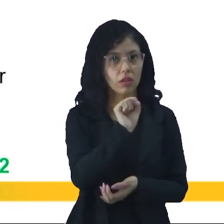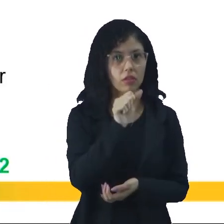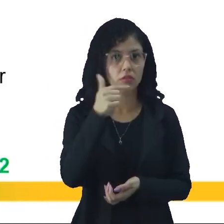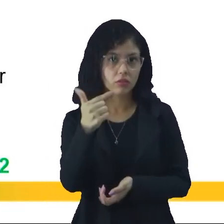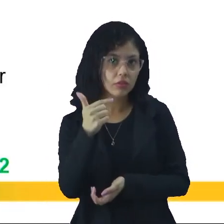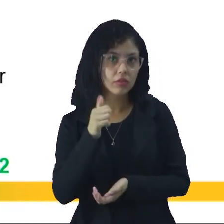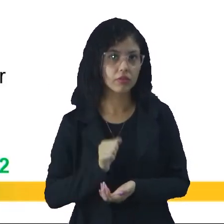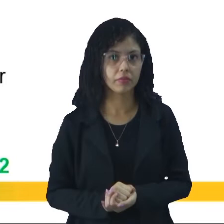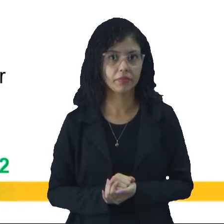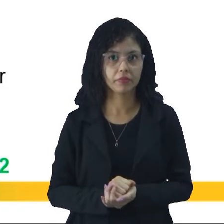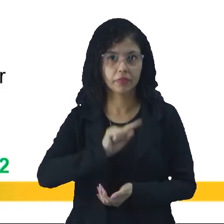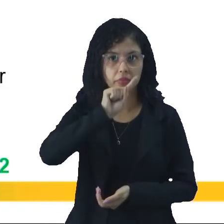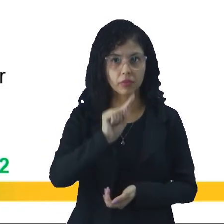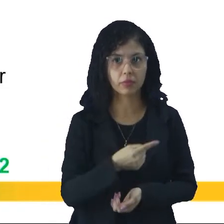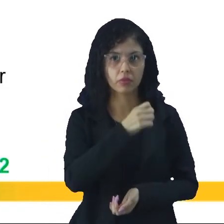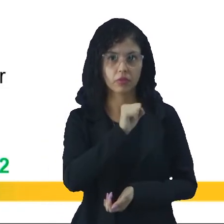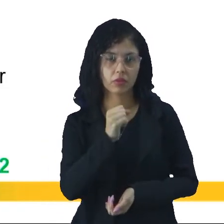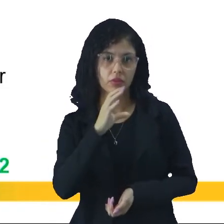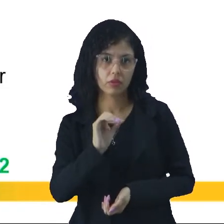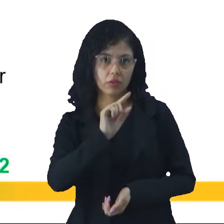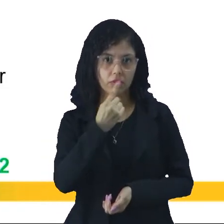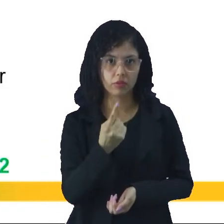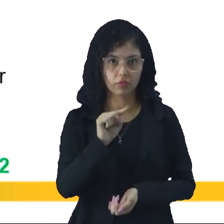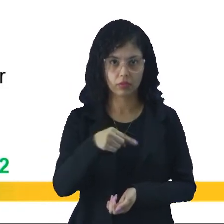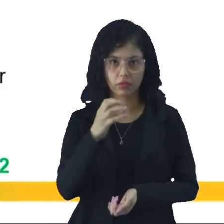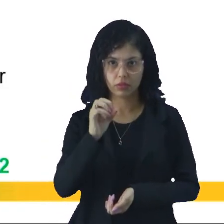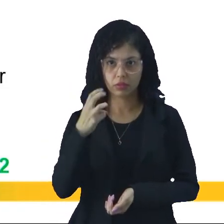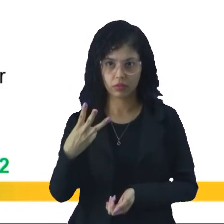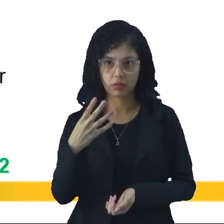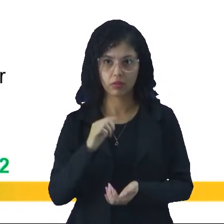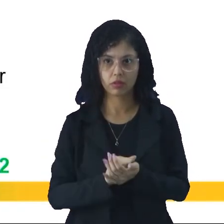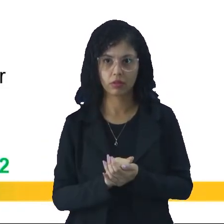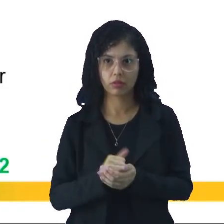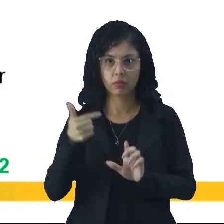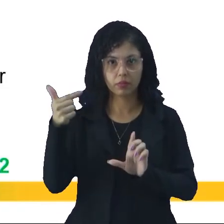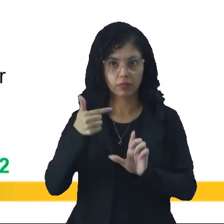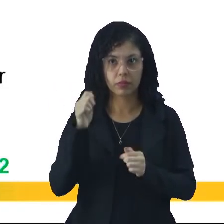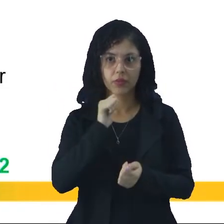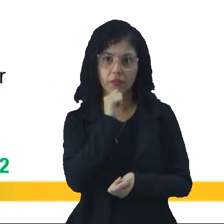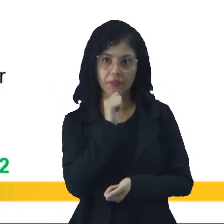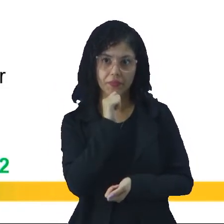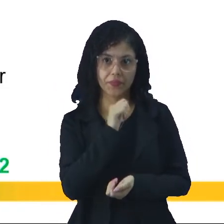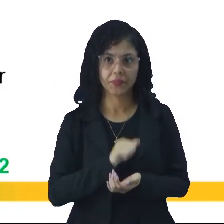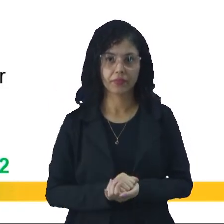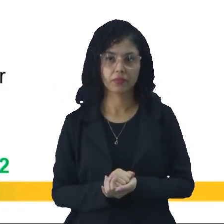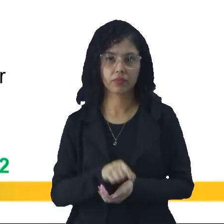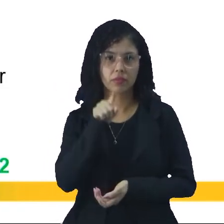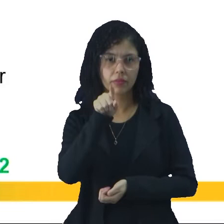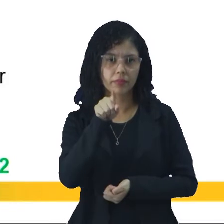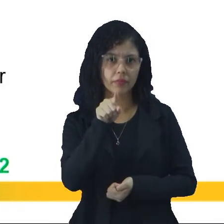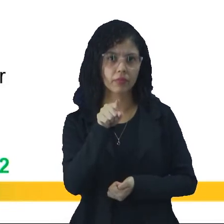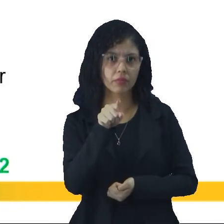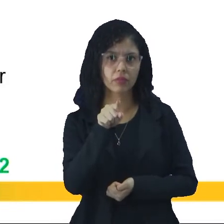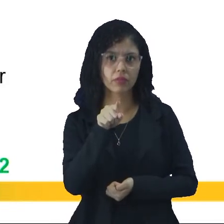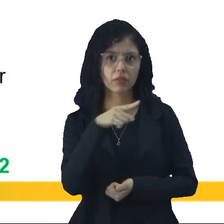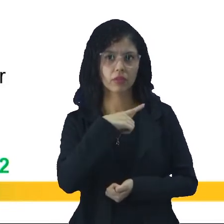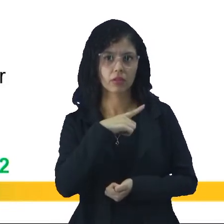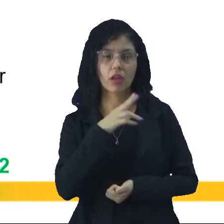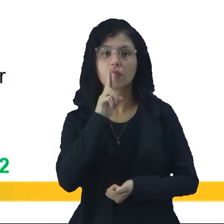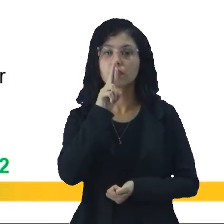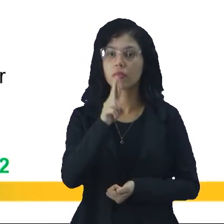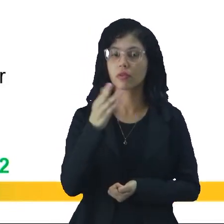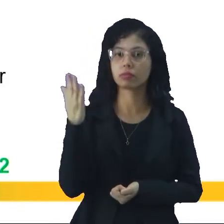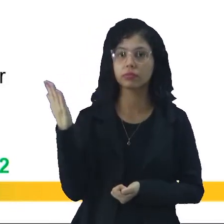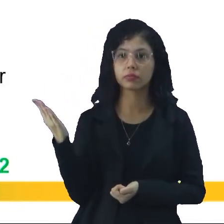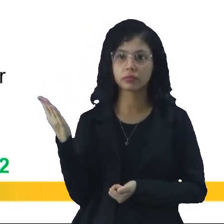Ó. 1.800 vezes 1,03 elevado ao quadrado. 1.800, isso aqui ó, ao quadrado dá esse